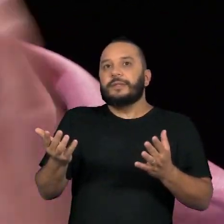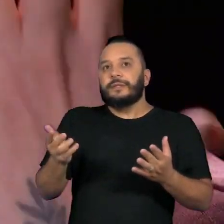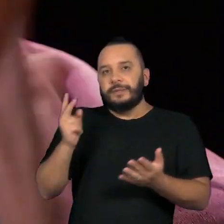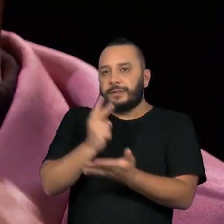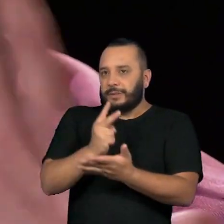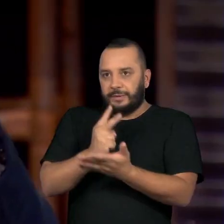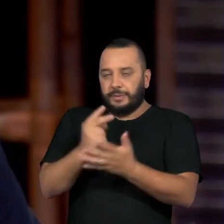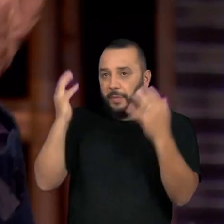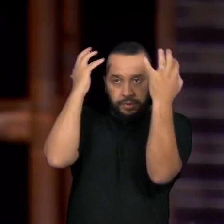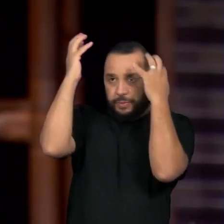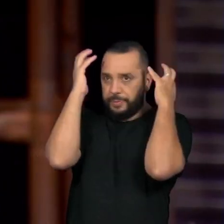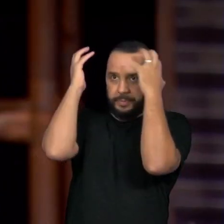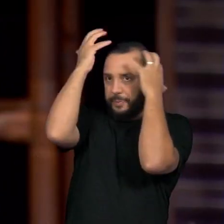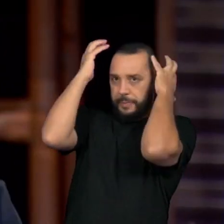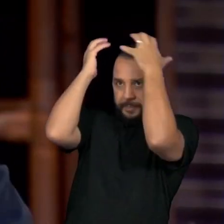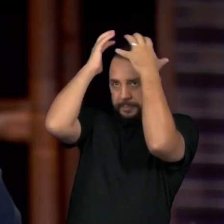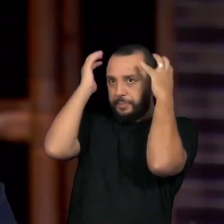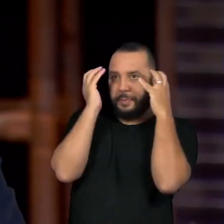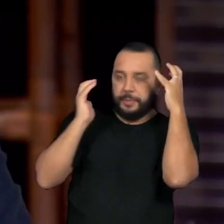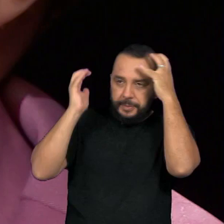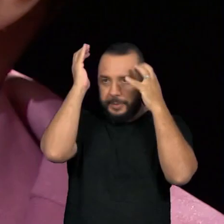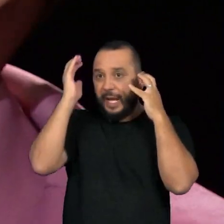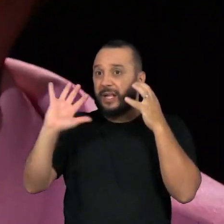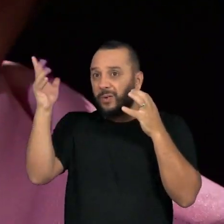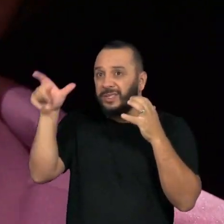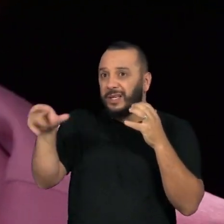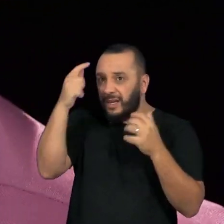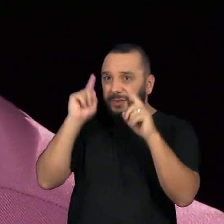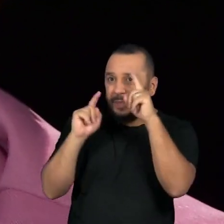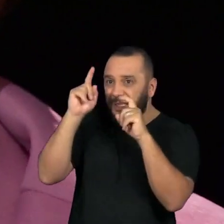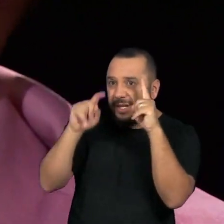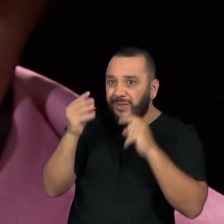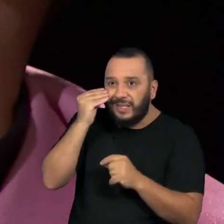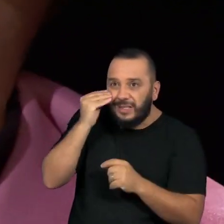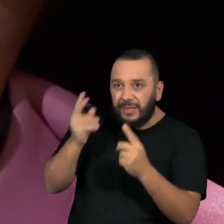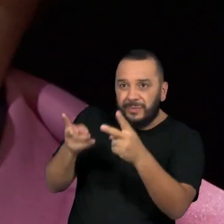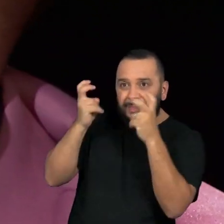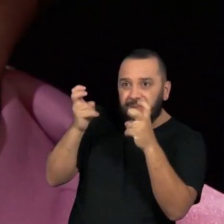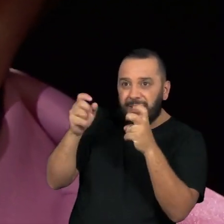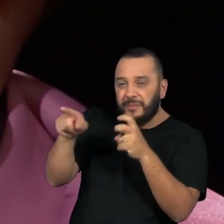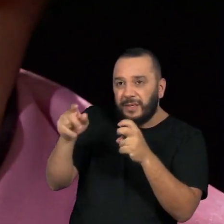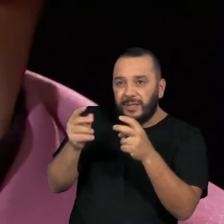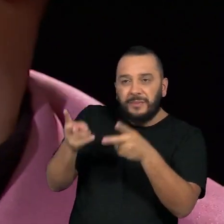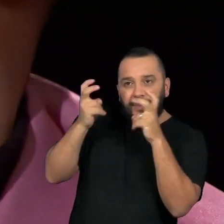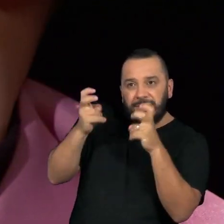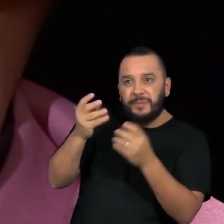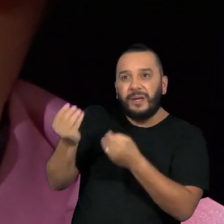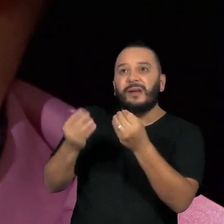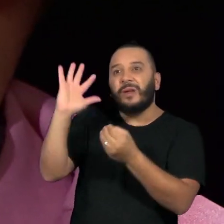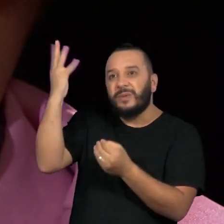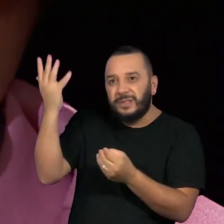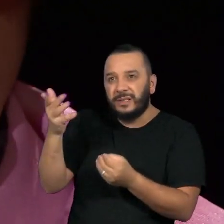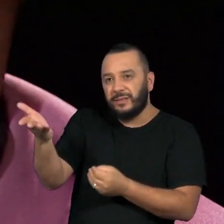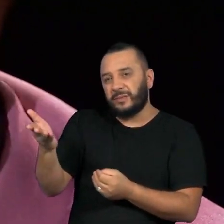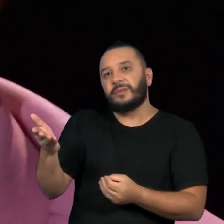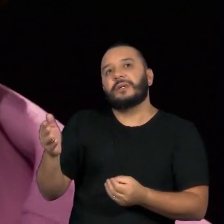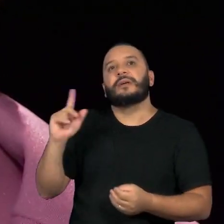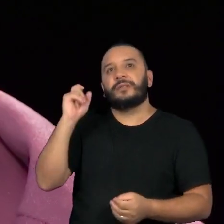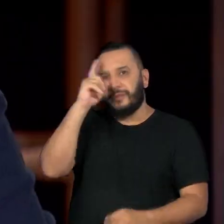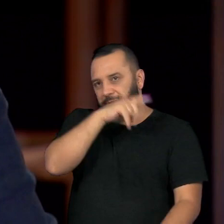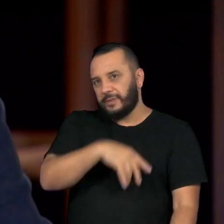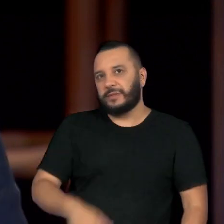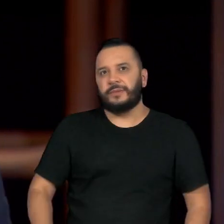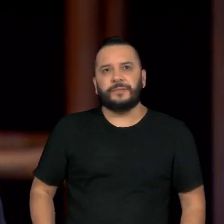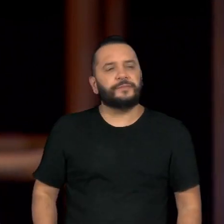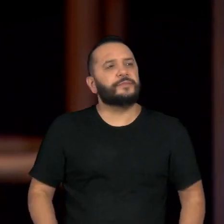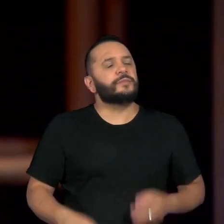Caramba, conjecturando, muita coisa, né? Pensando, muita coisa. o que será que está acontecendo? Tentando adivinhar o que é aquela situação social que está acontecendo ali. É muito desgastante. Como